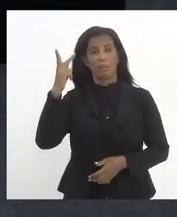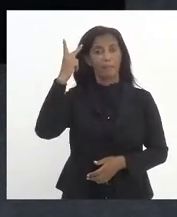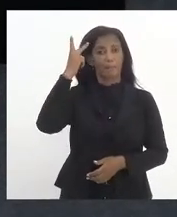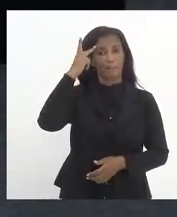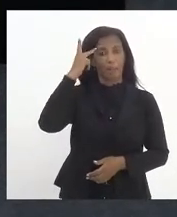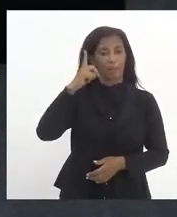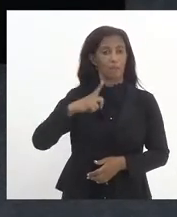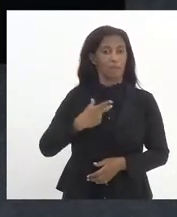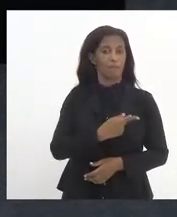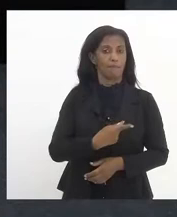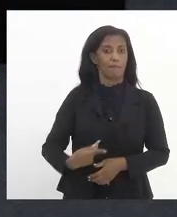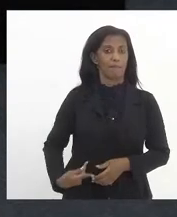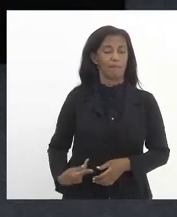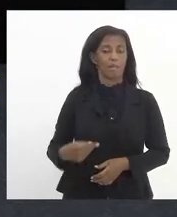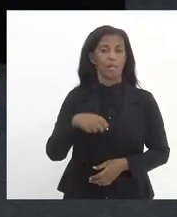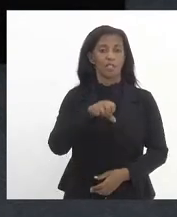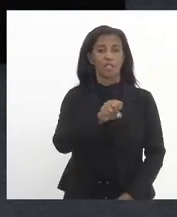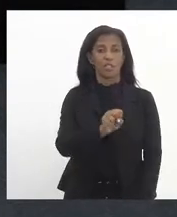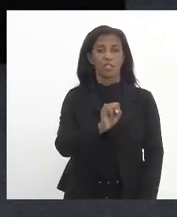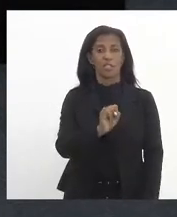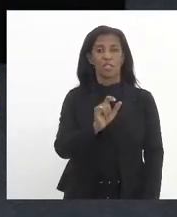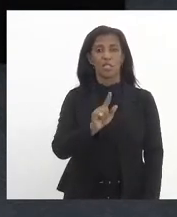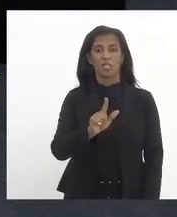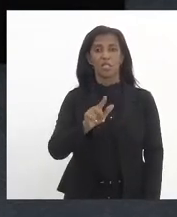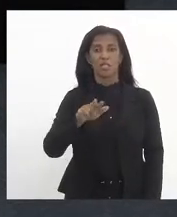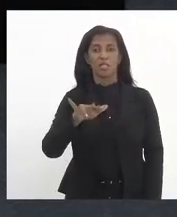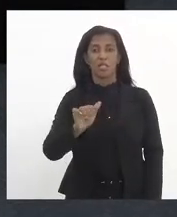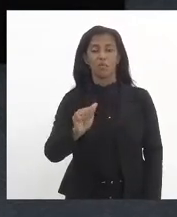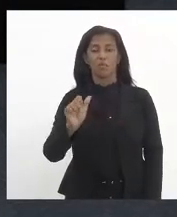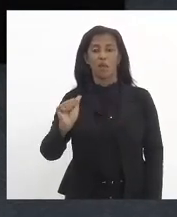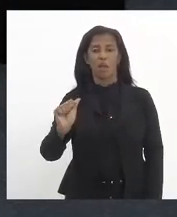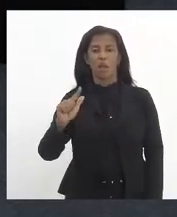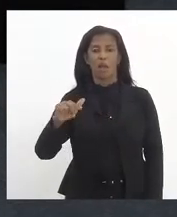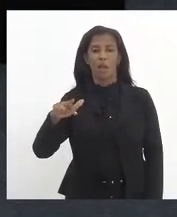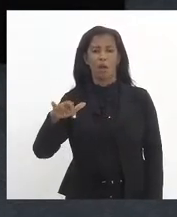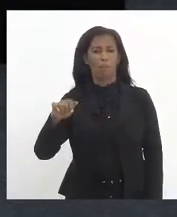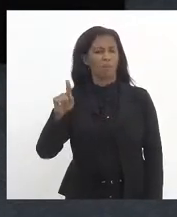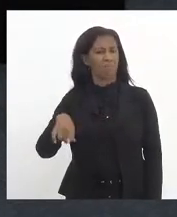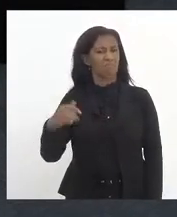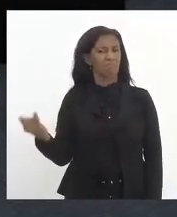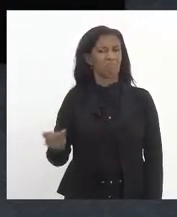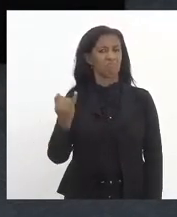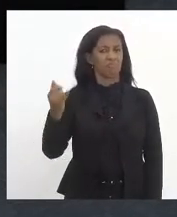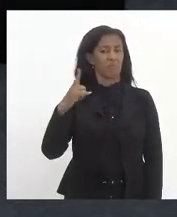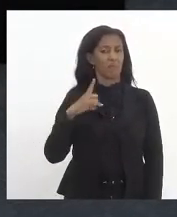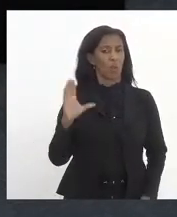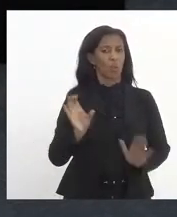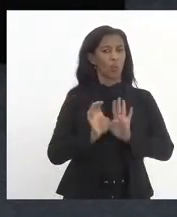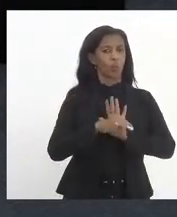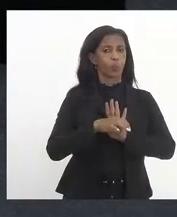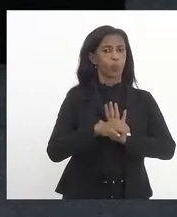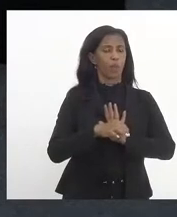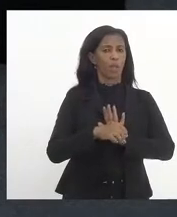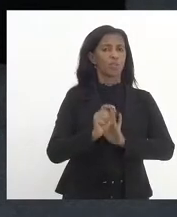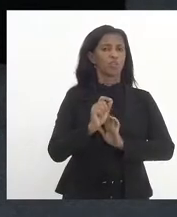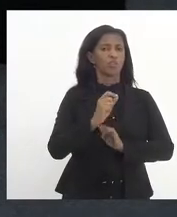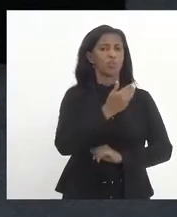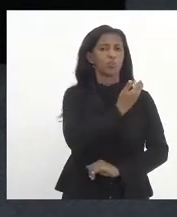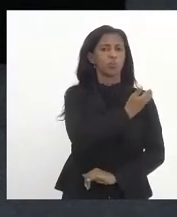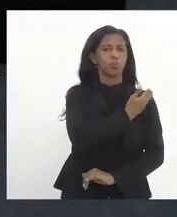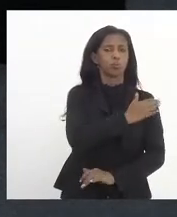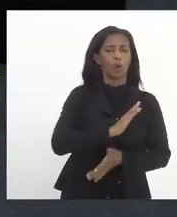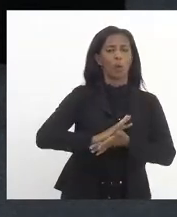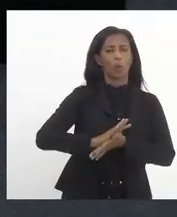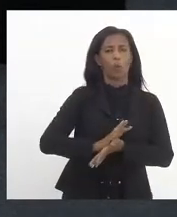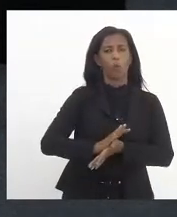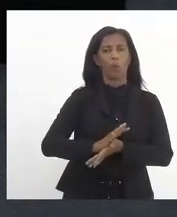presidido hoje por Silvia Almeida, uma figura importantíssima que trouxe o conceito de racismo estrutural.